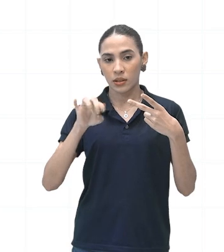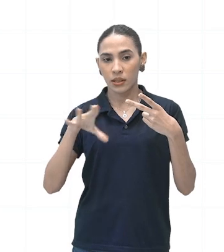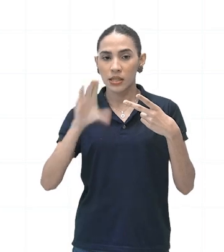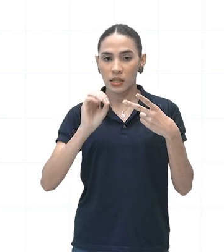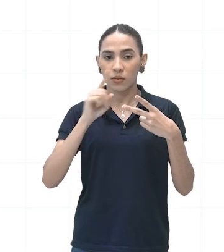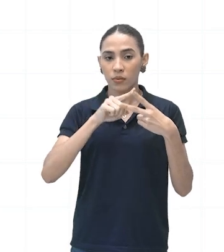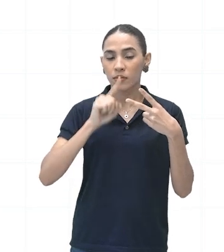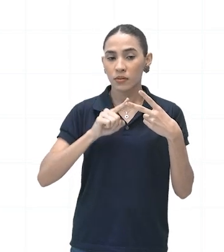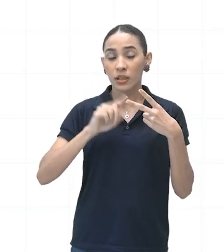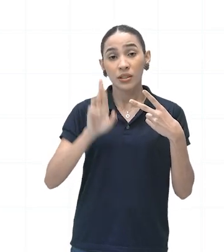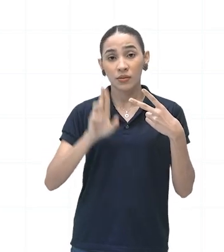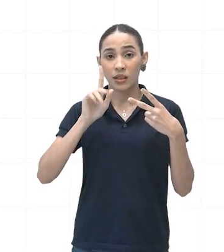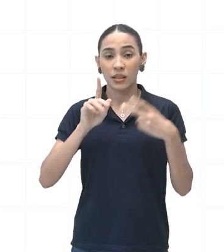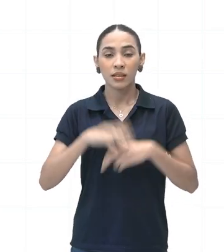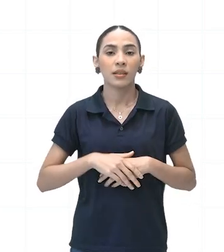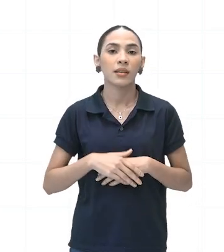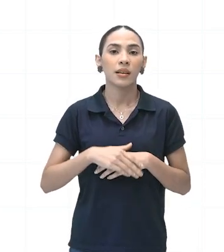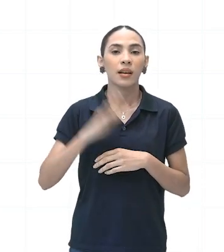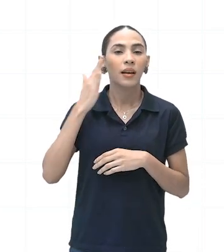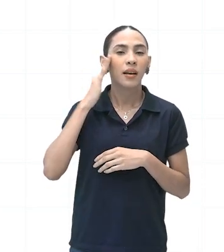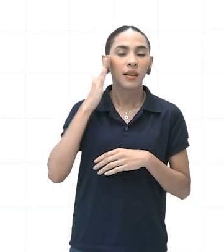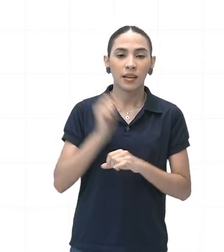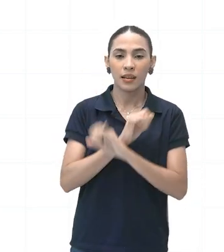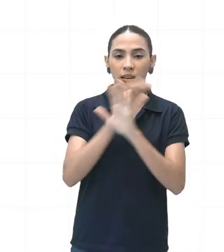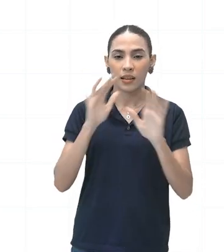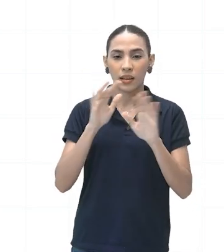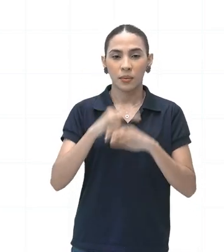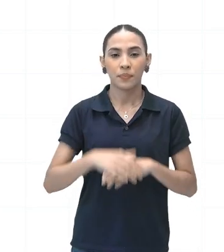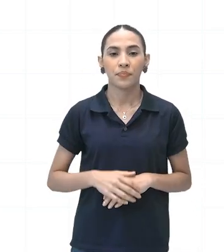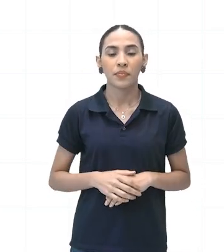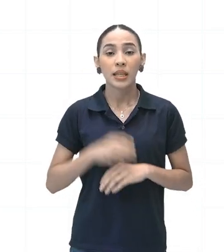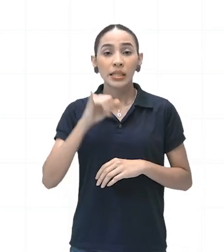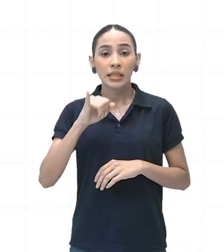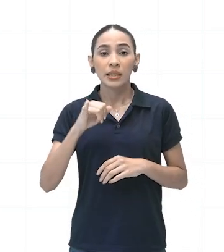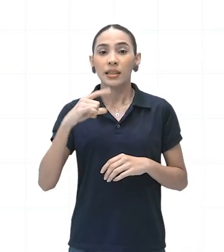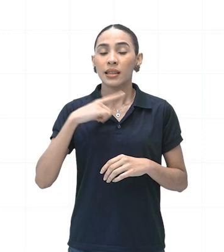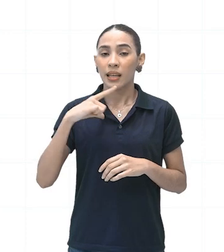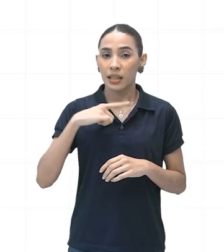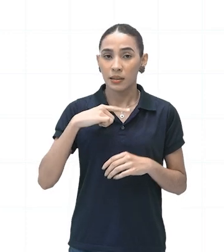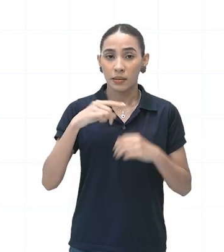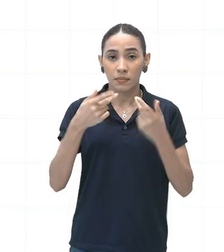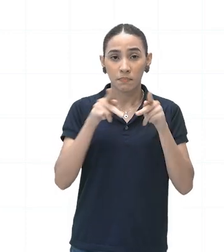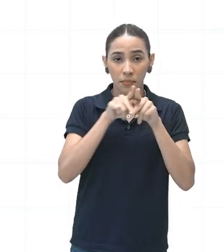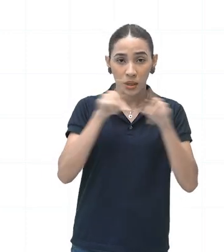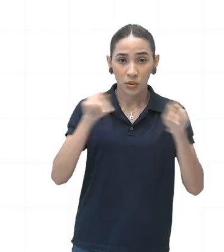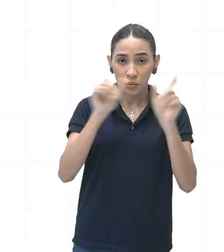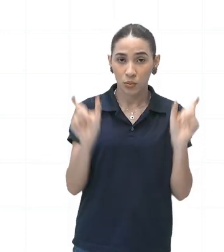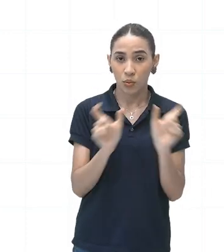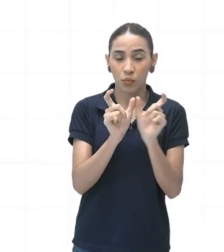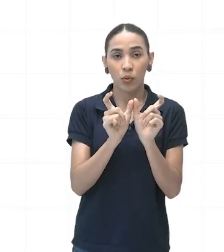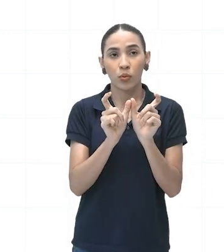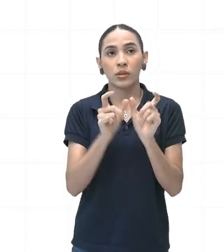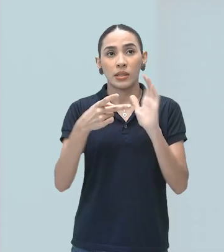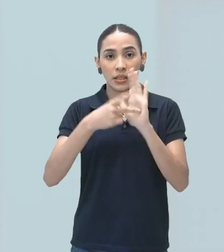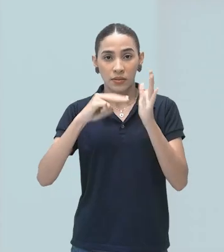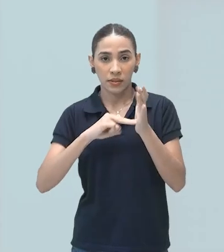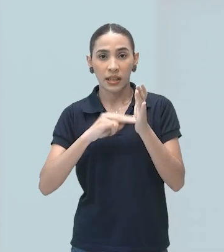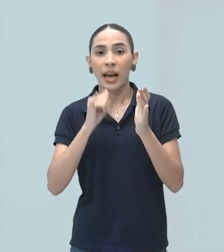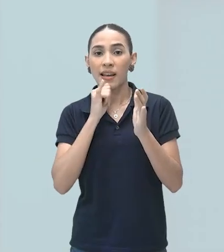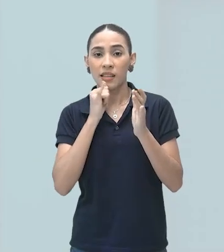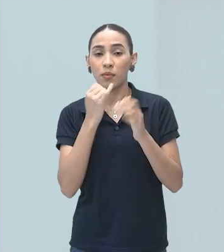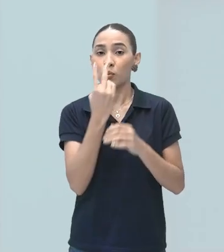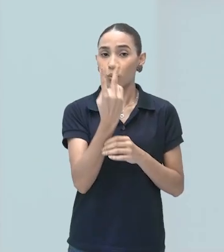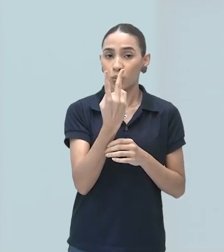para a gente tentar deixar as coisas mais claras, se eu tenho um período composto, ou seja, um período com duas ou